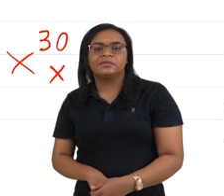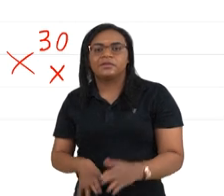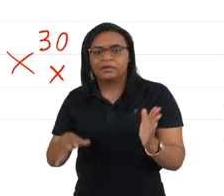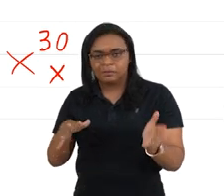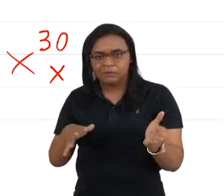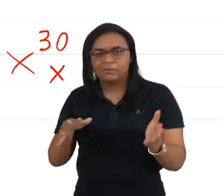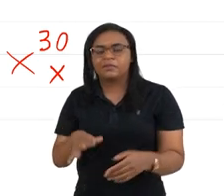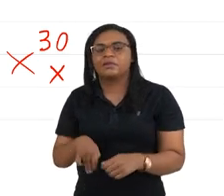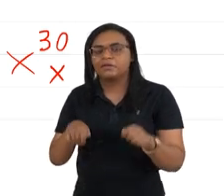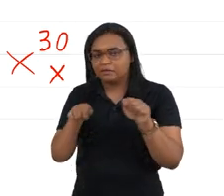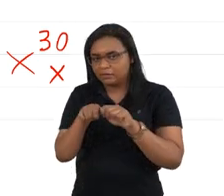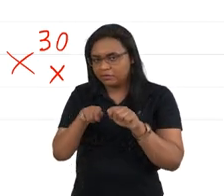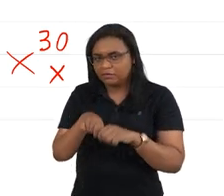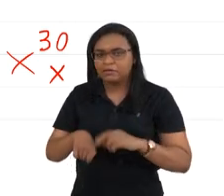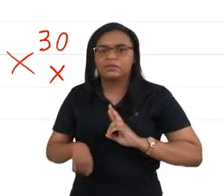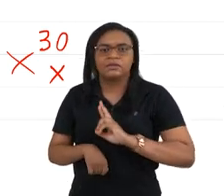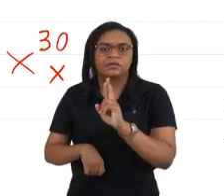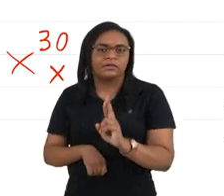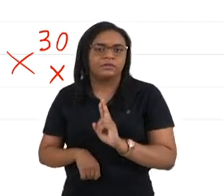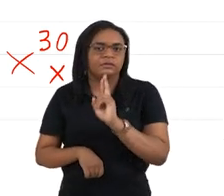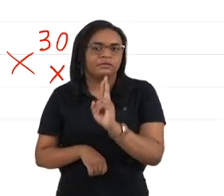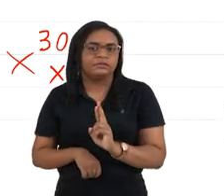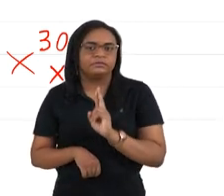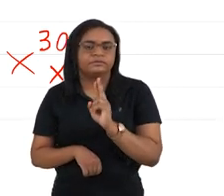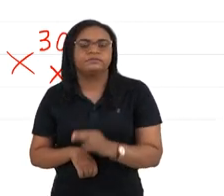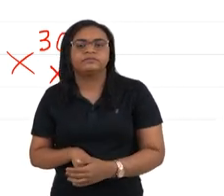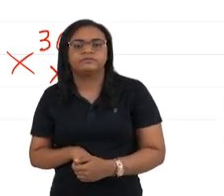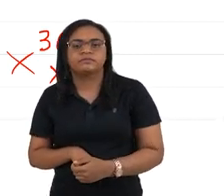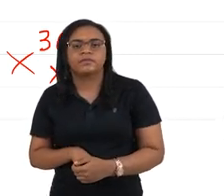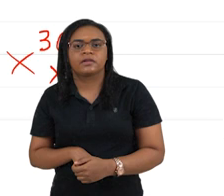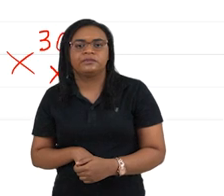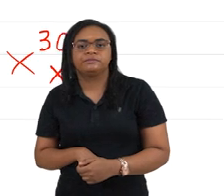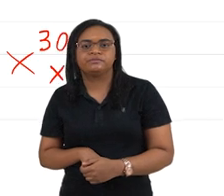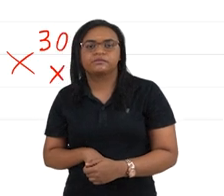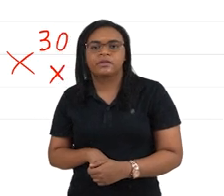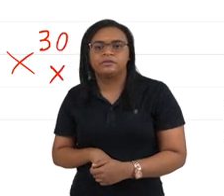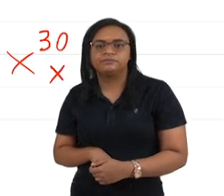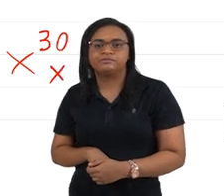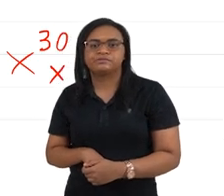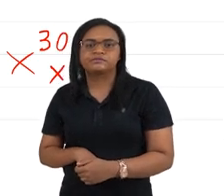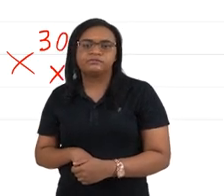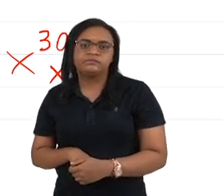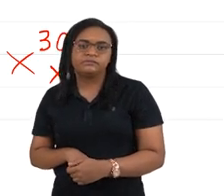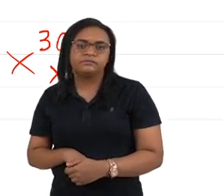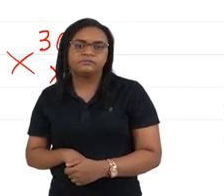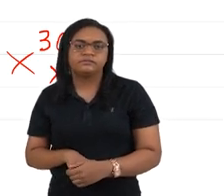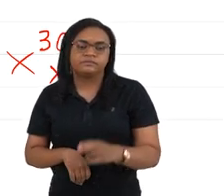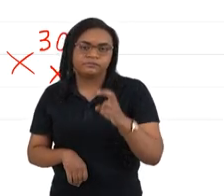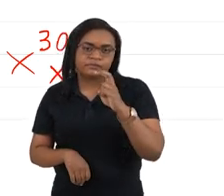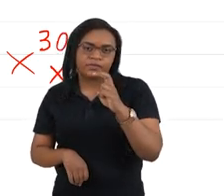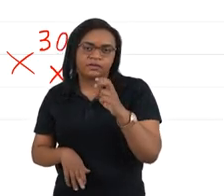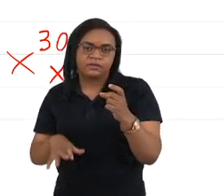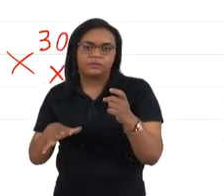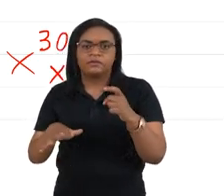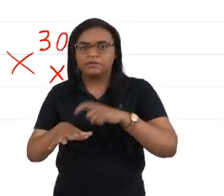agora nós fazemos a seguinte relação, né? Aqui vai dar... vamos ver se é 5. 5 vezes 6